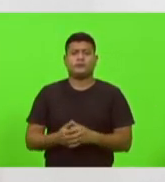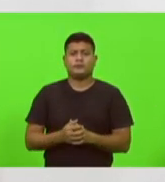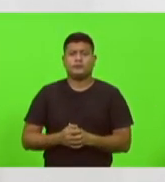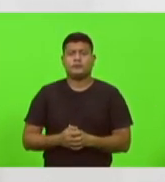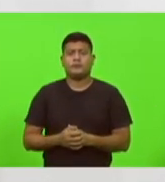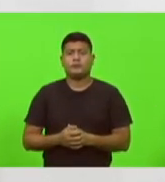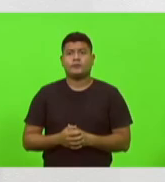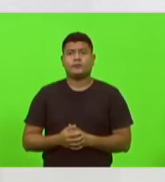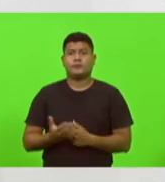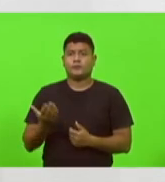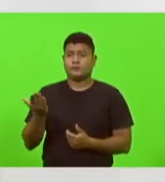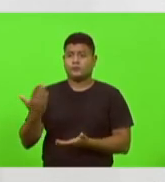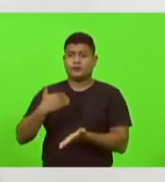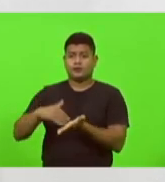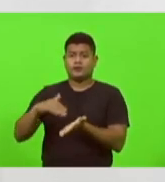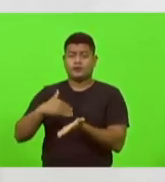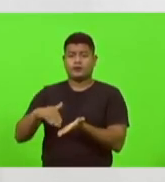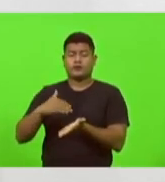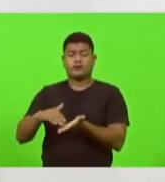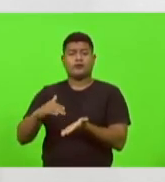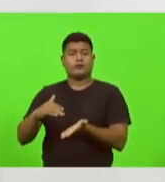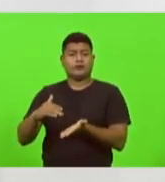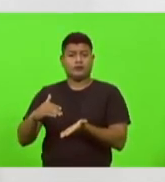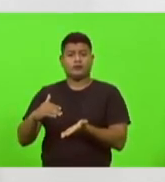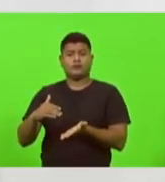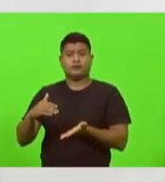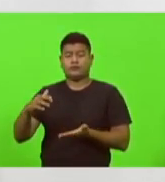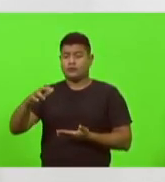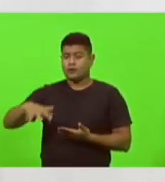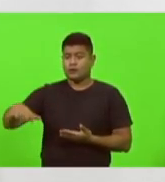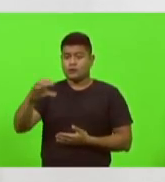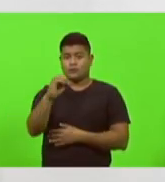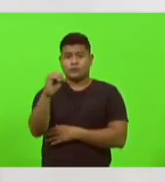Como secretário do Oeste que foi,